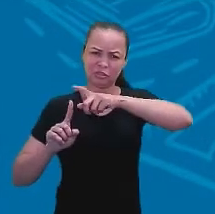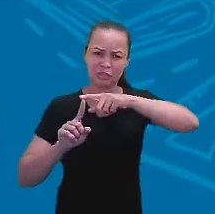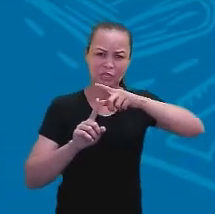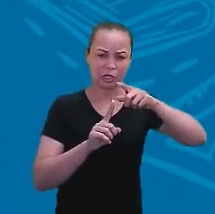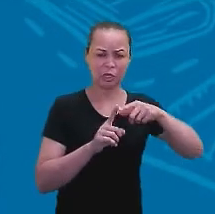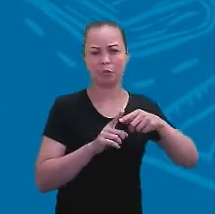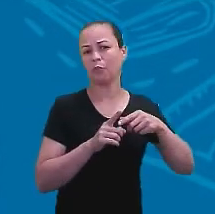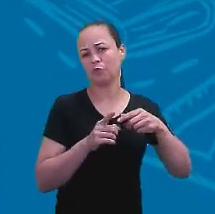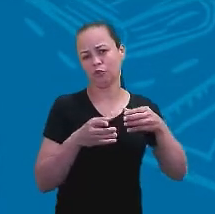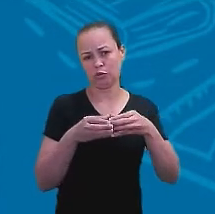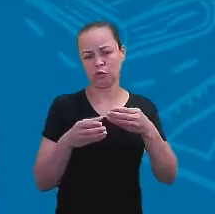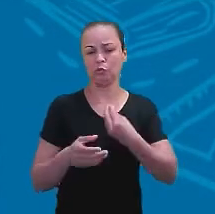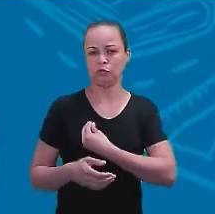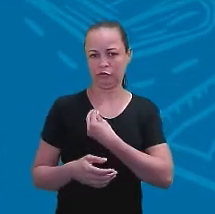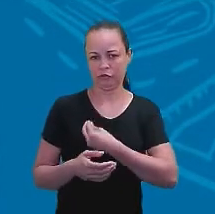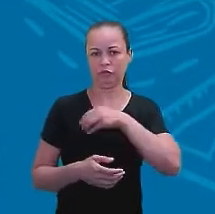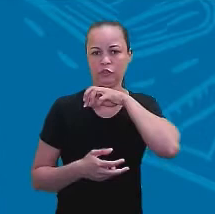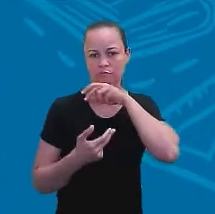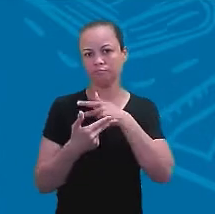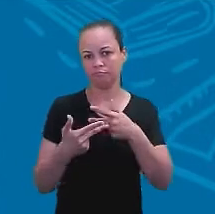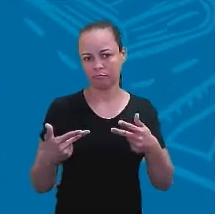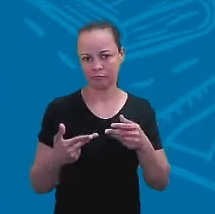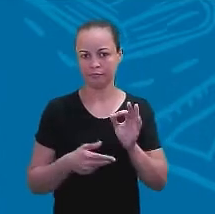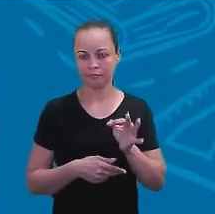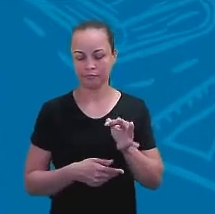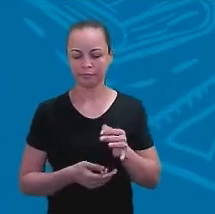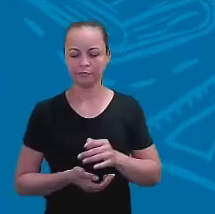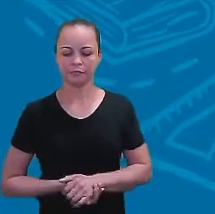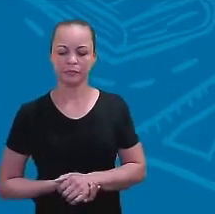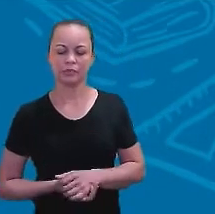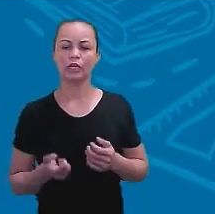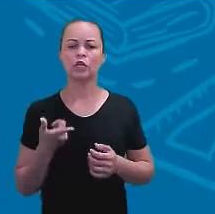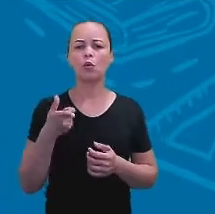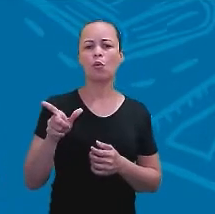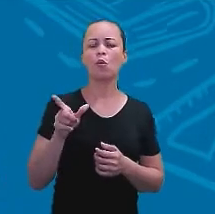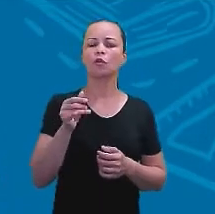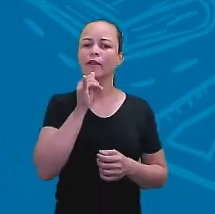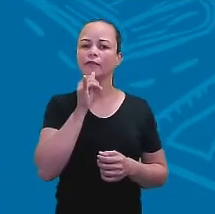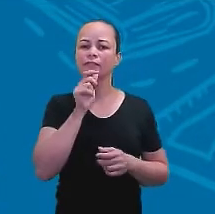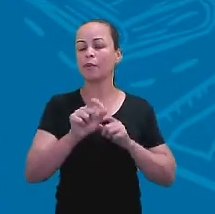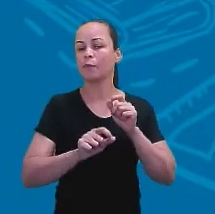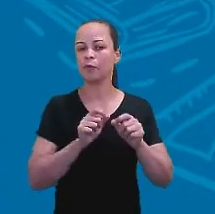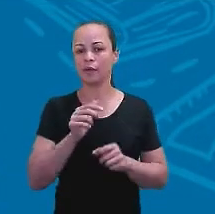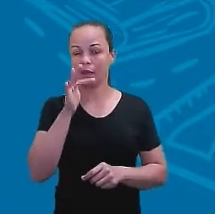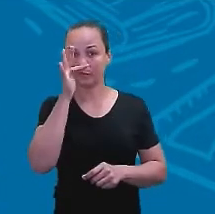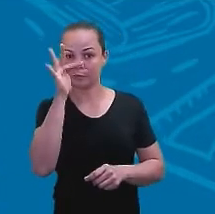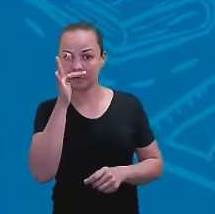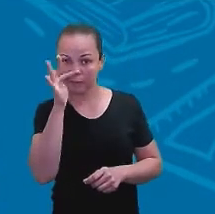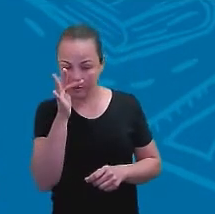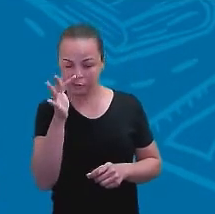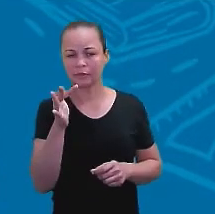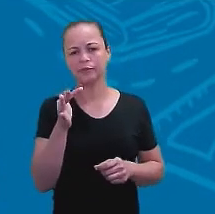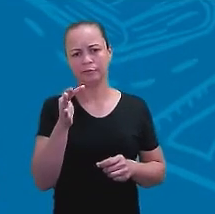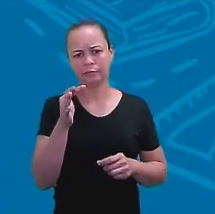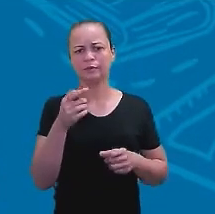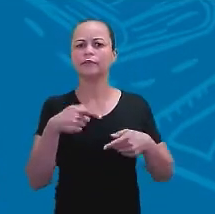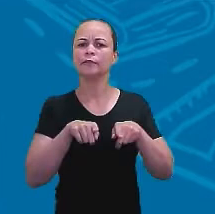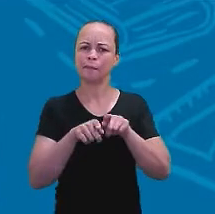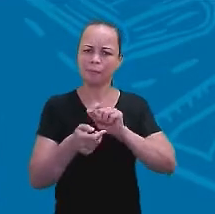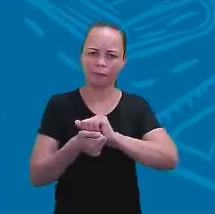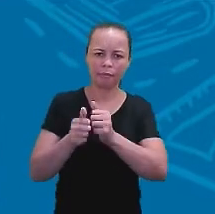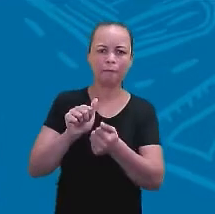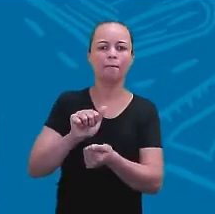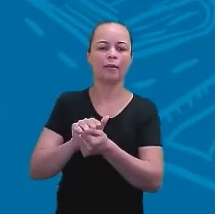de organismos vivos, de animais, tá bem? E o outro exemplo é o das plantas, né? As plantas, elas dependem da